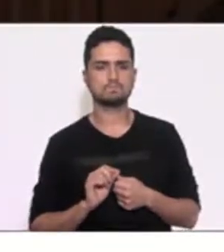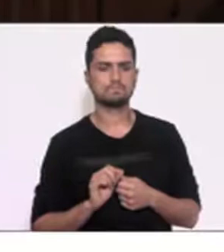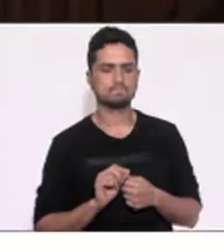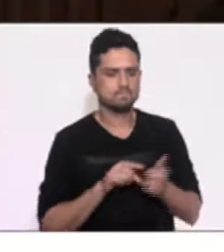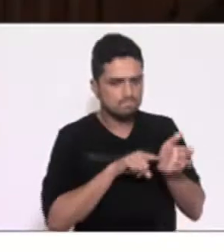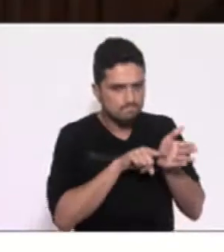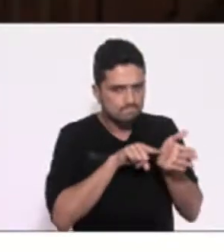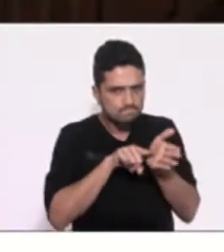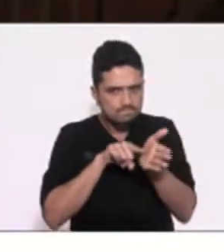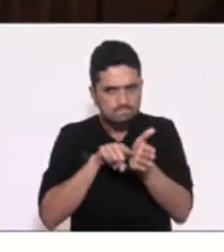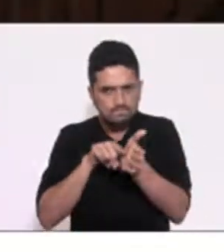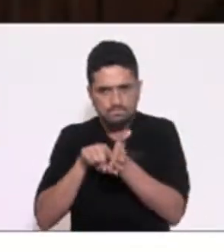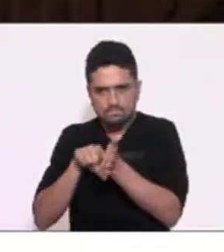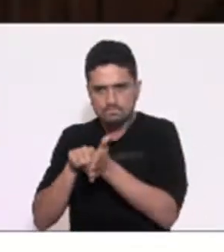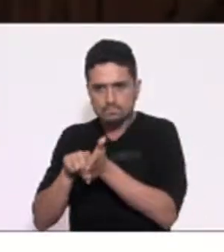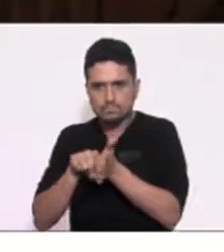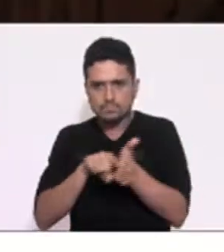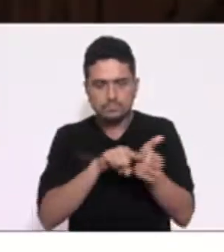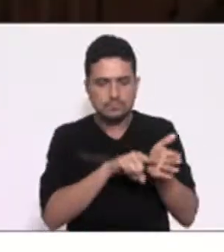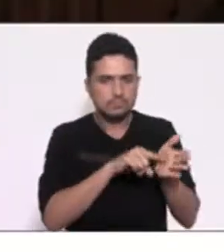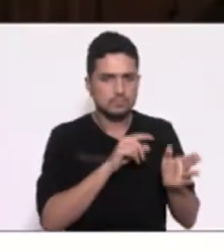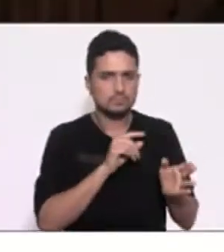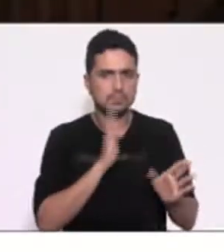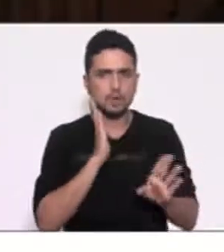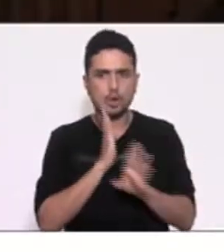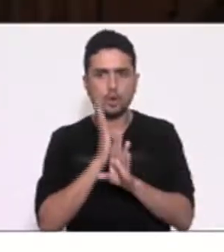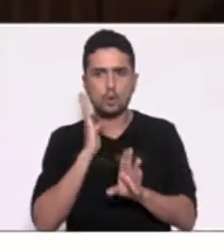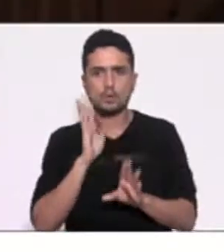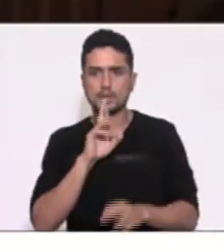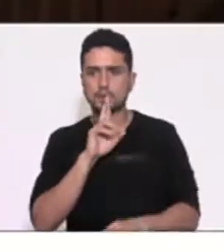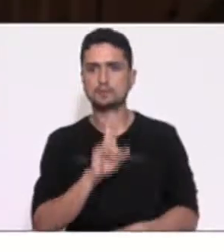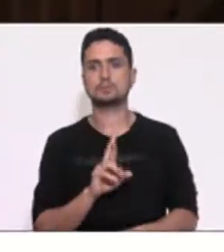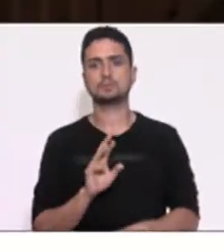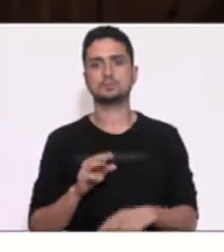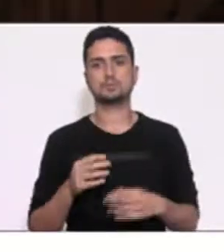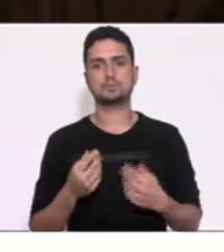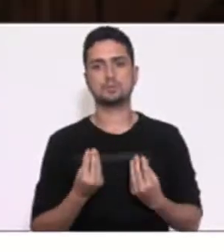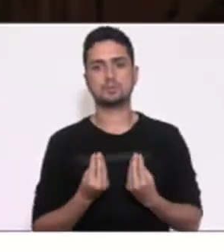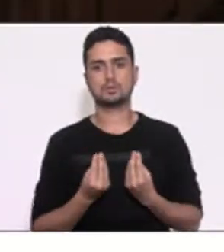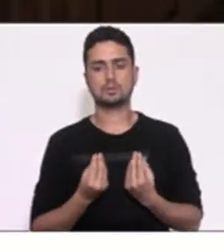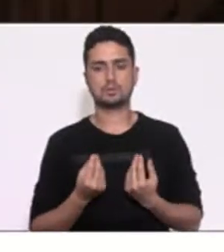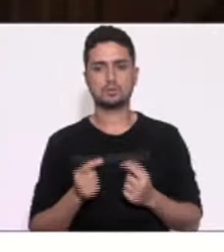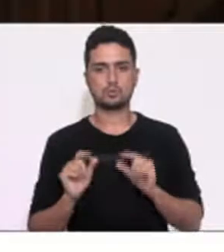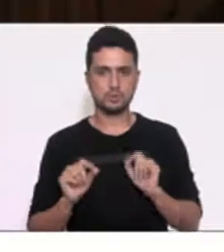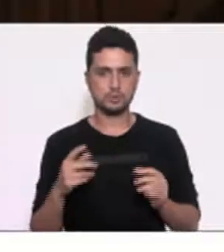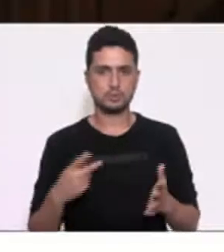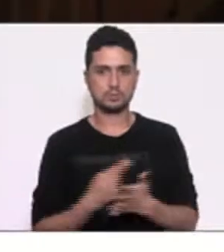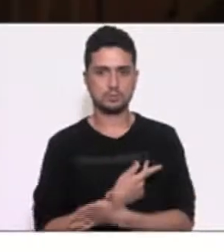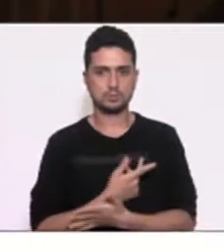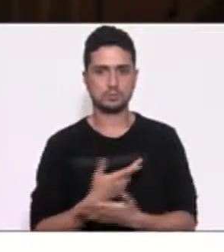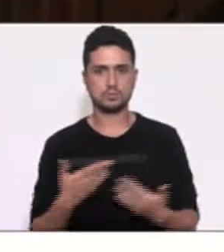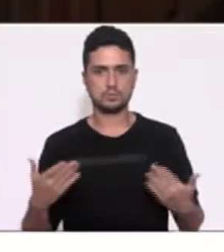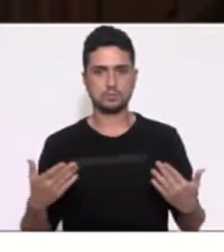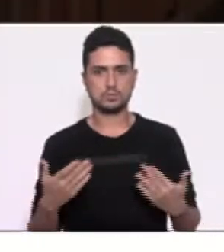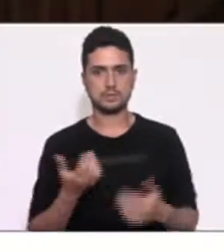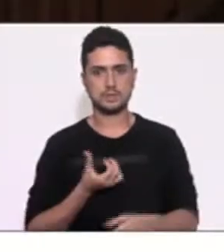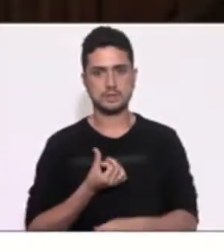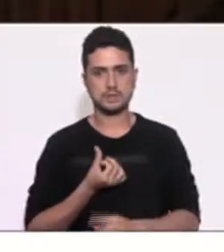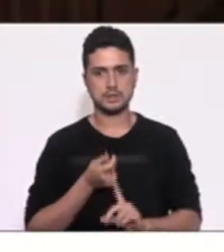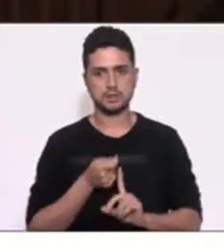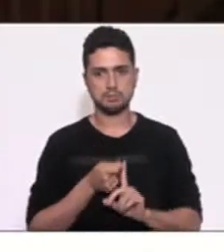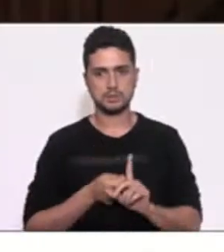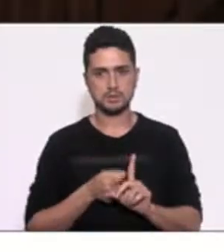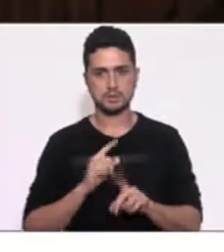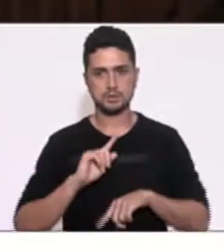diagnóstico do quadro atual, cerca de 6 meses